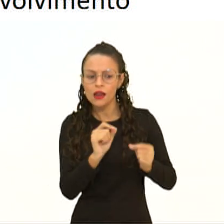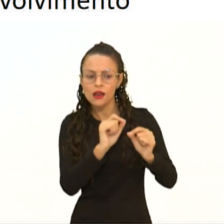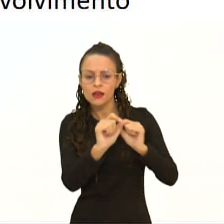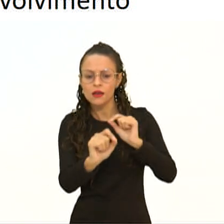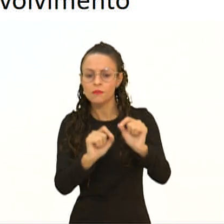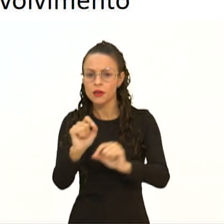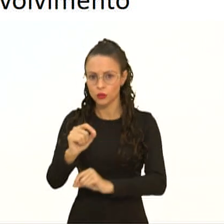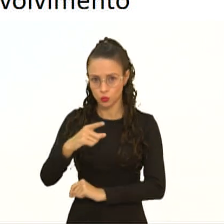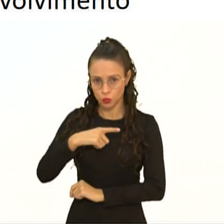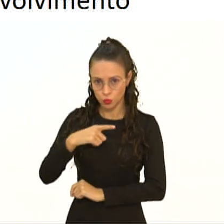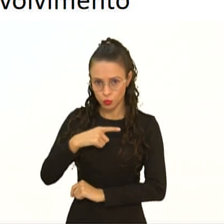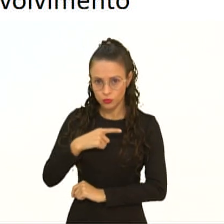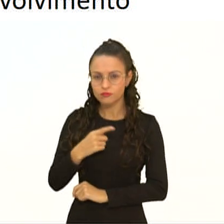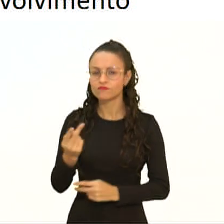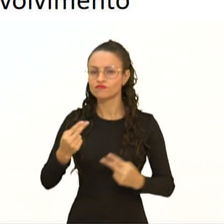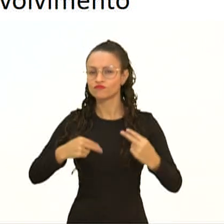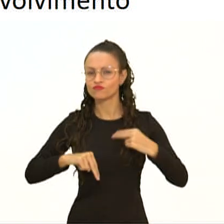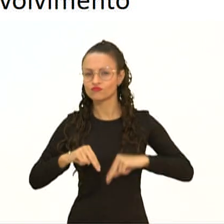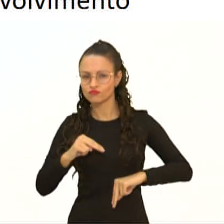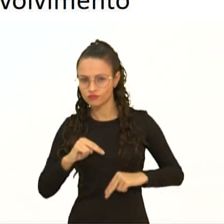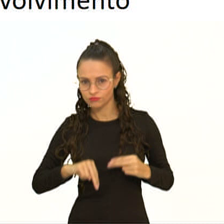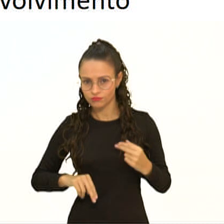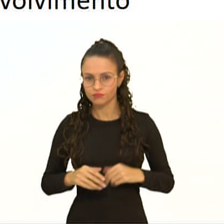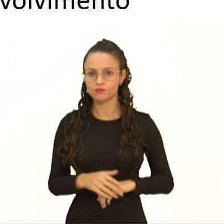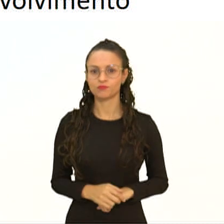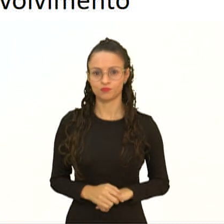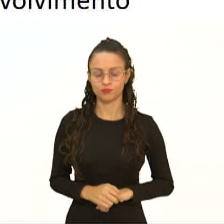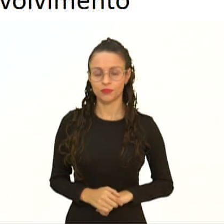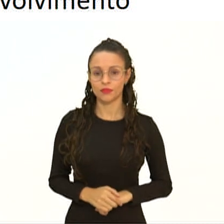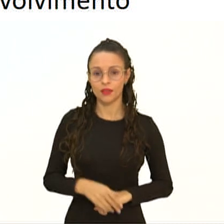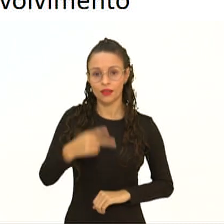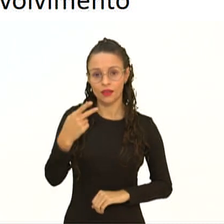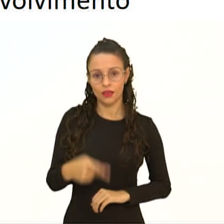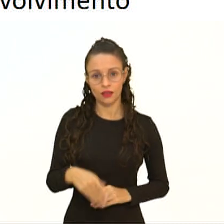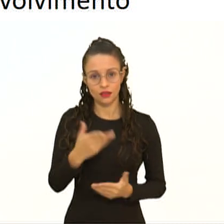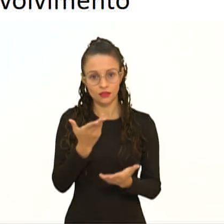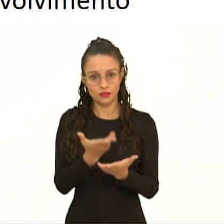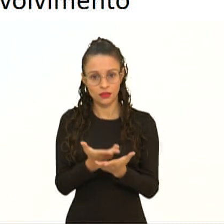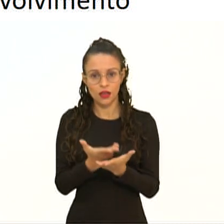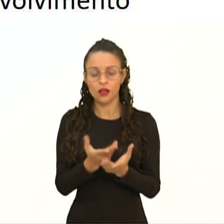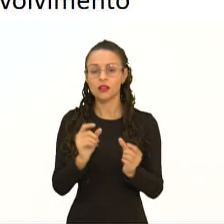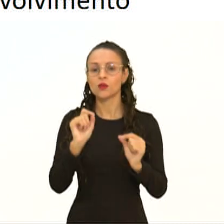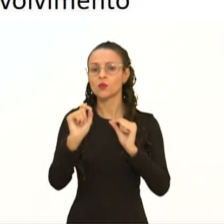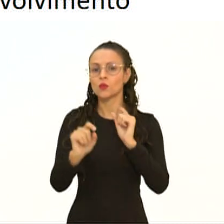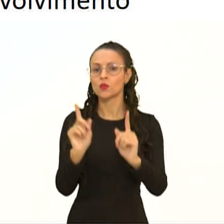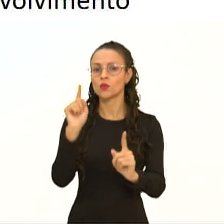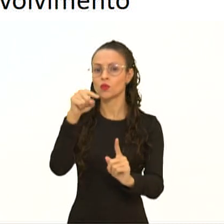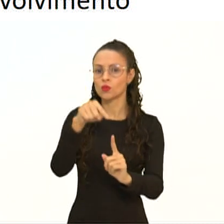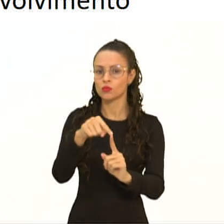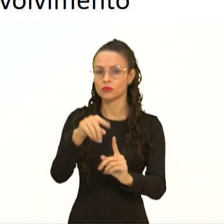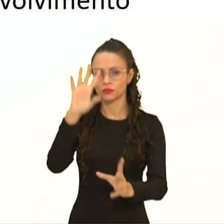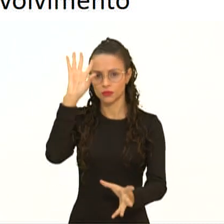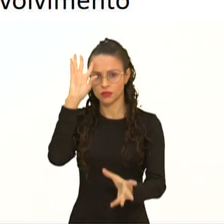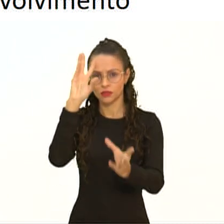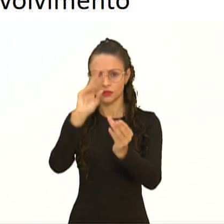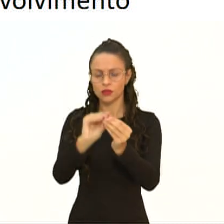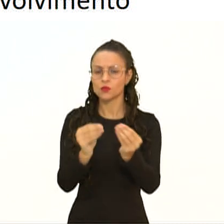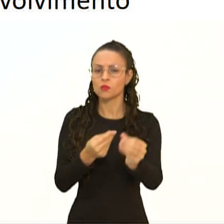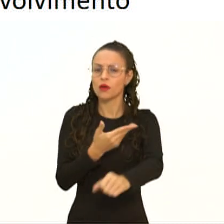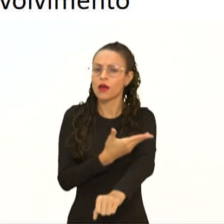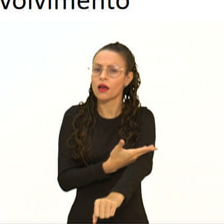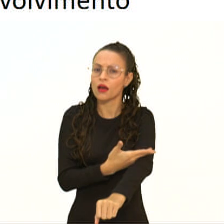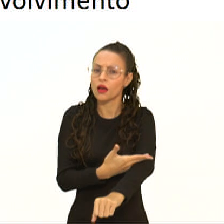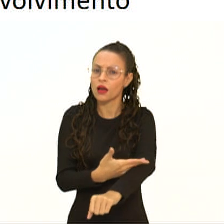esses nutrientes e qual que é o objetivo dessa aula de hoje é a gente compreender como que os hábitos